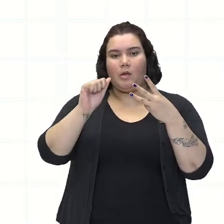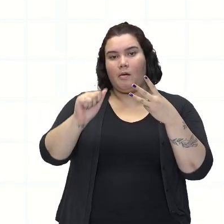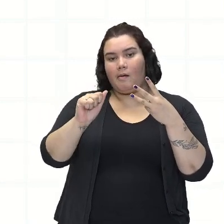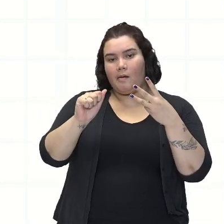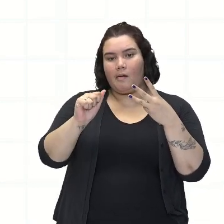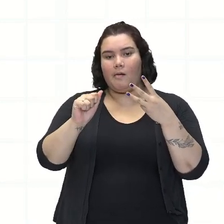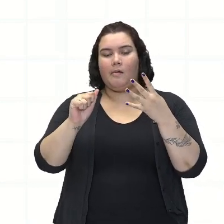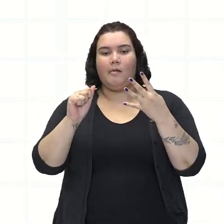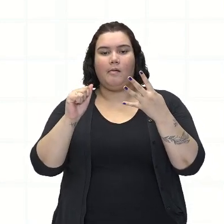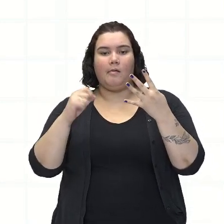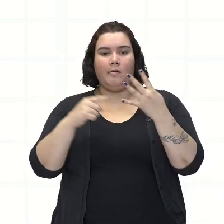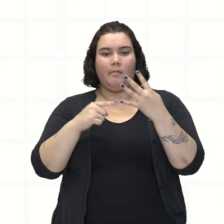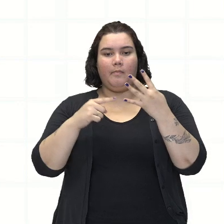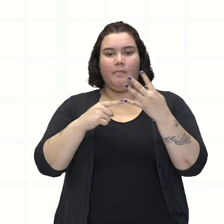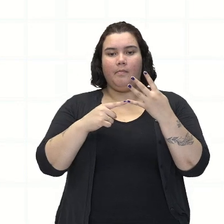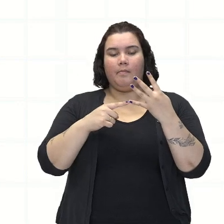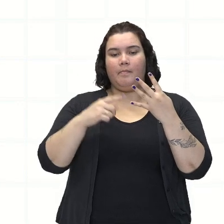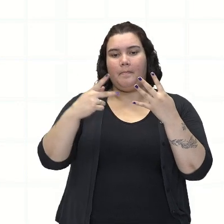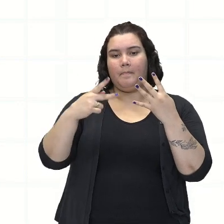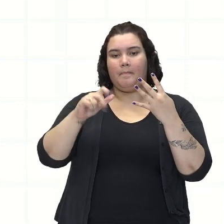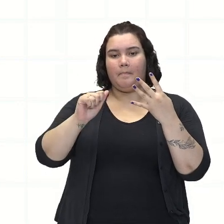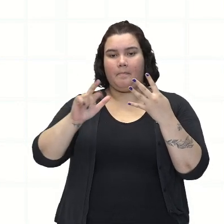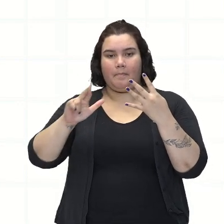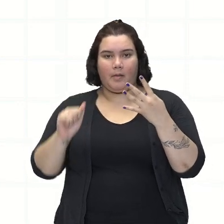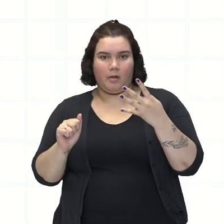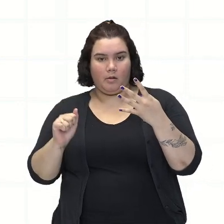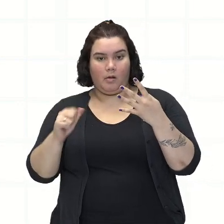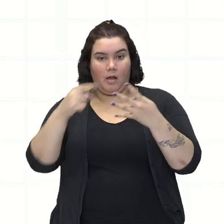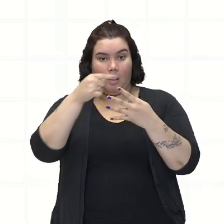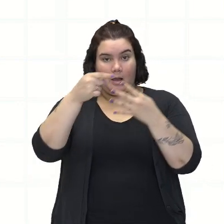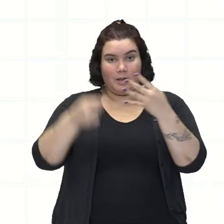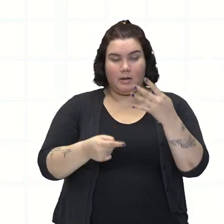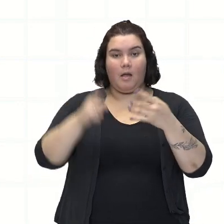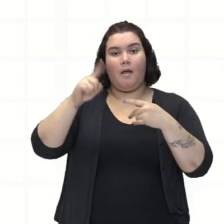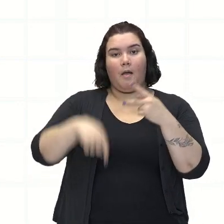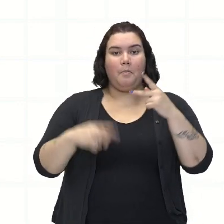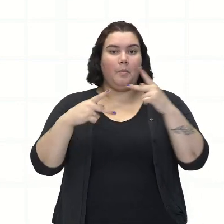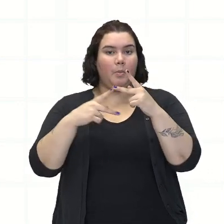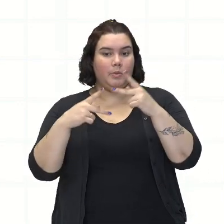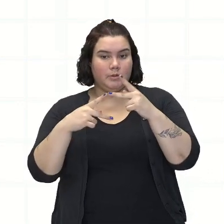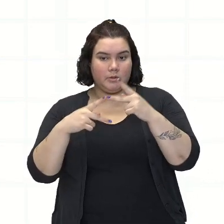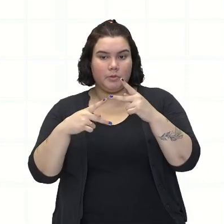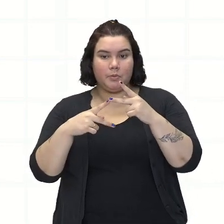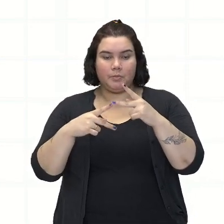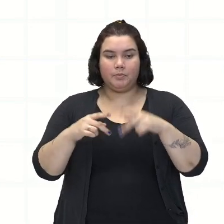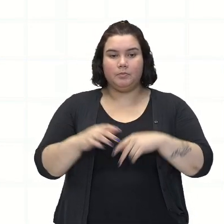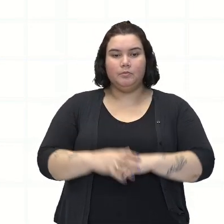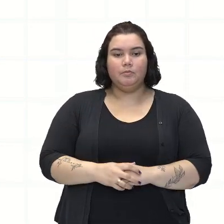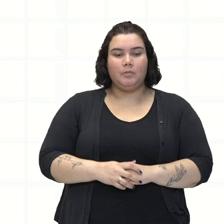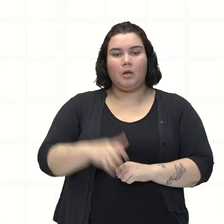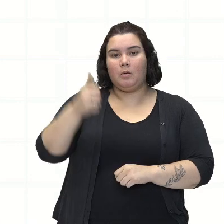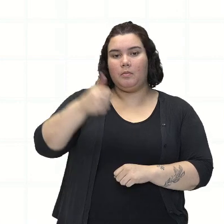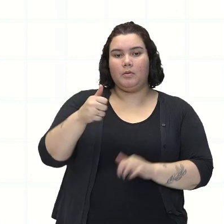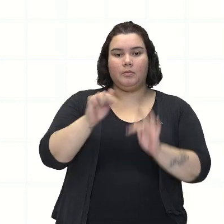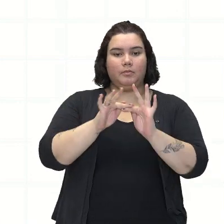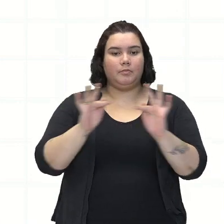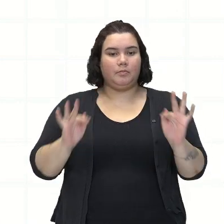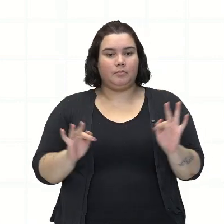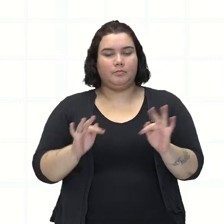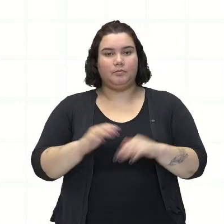a preposição para. Vamos ver aí exemplo. A primeira aqui, letra